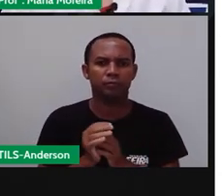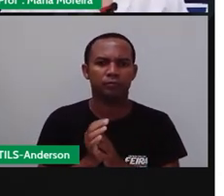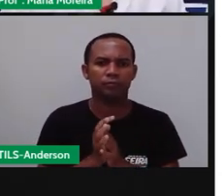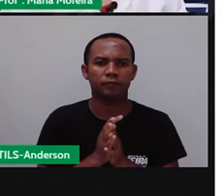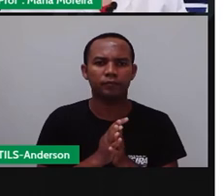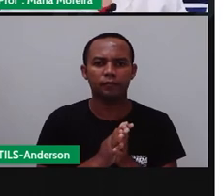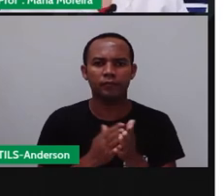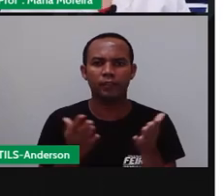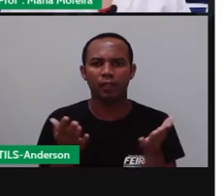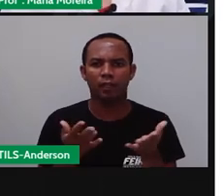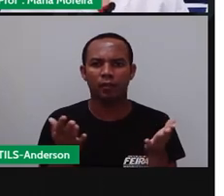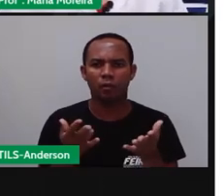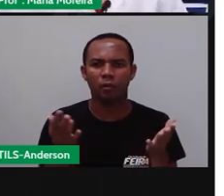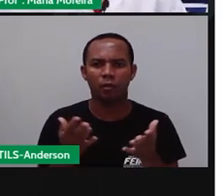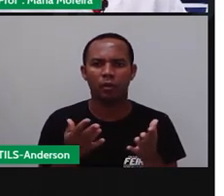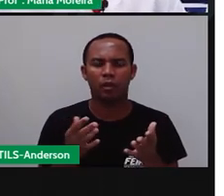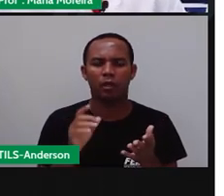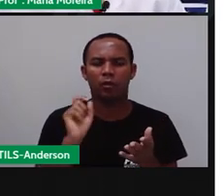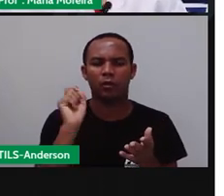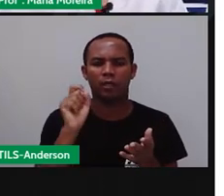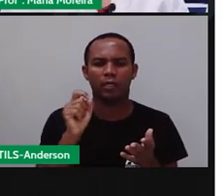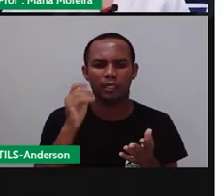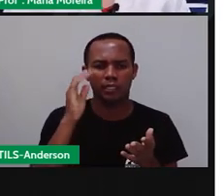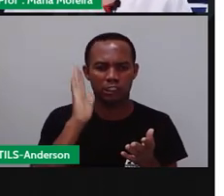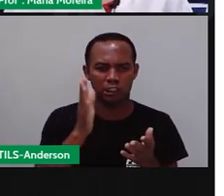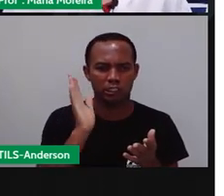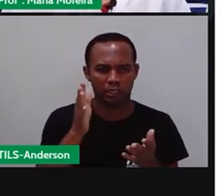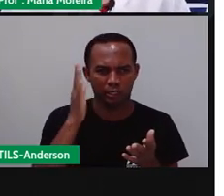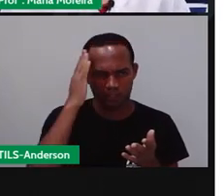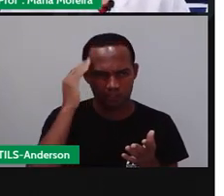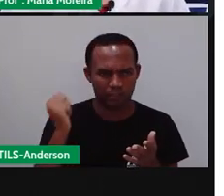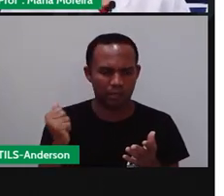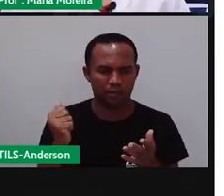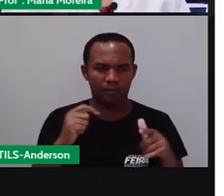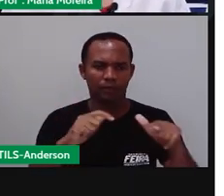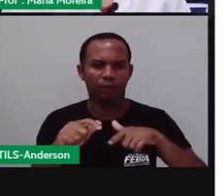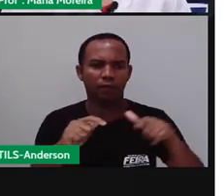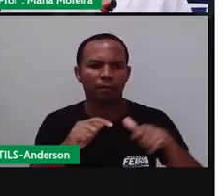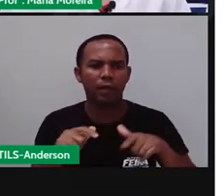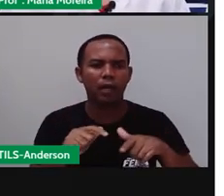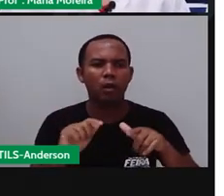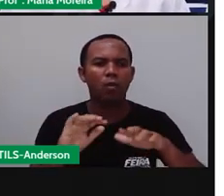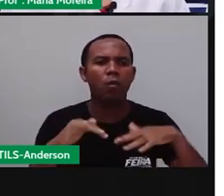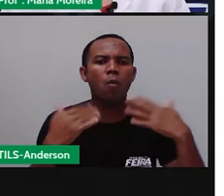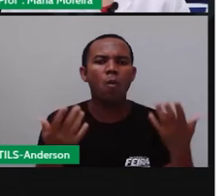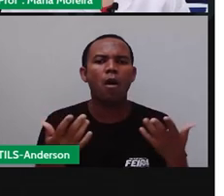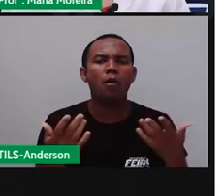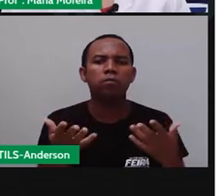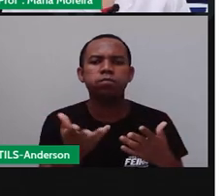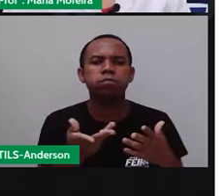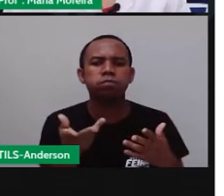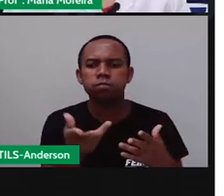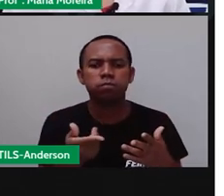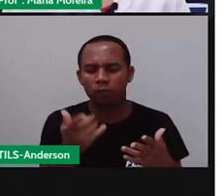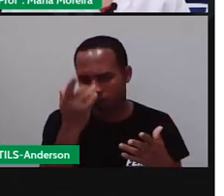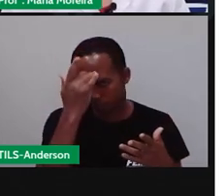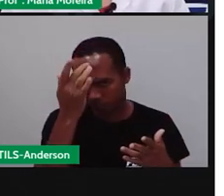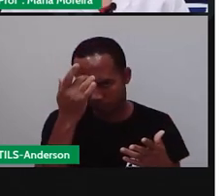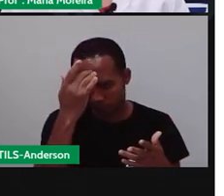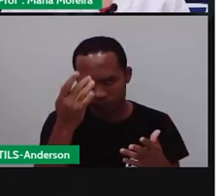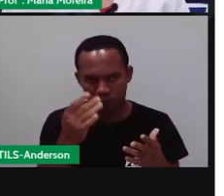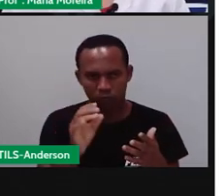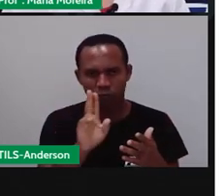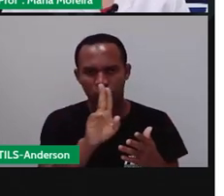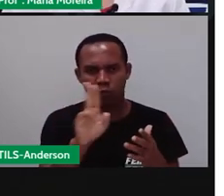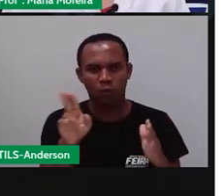Bom, agora, né, que você já sabe o que é uma profissão, ficou fácil fazer a lista com o